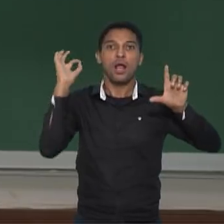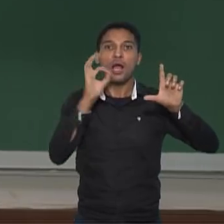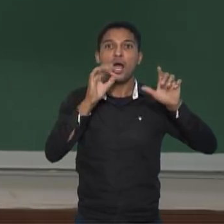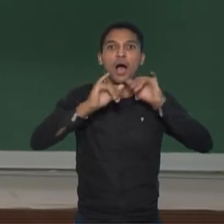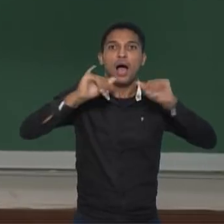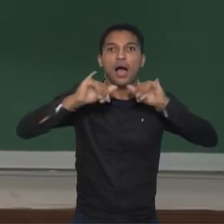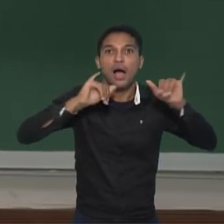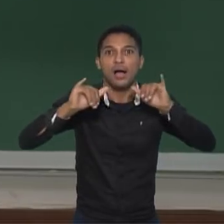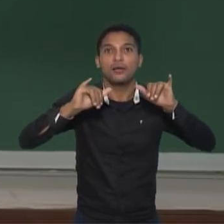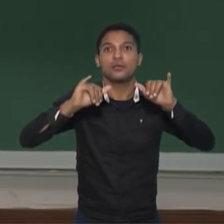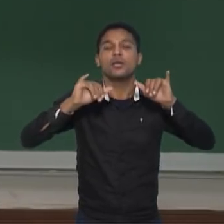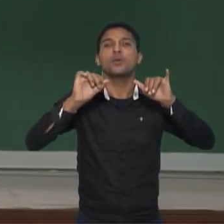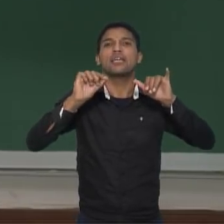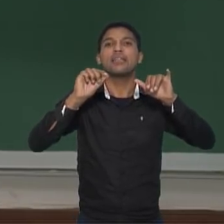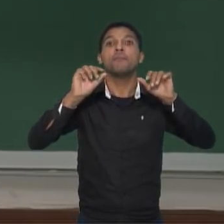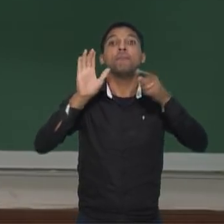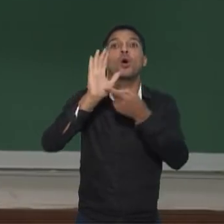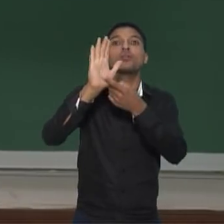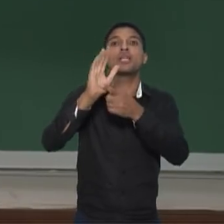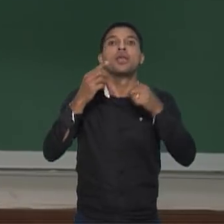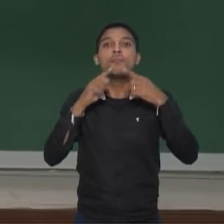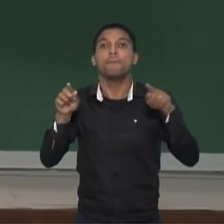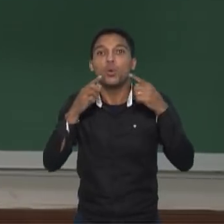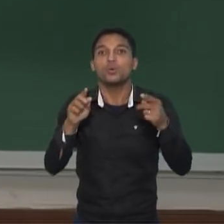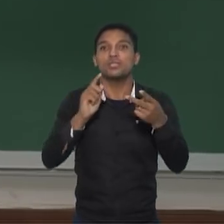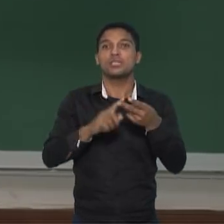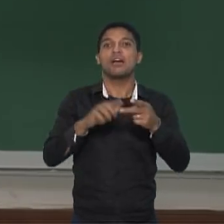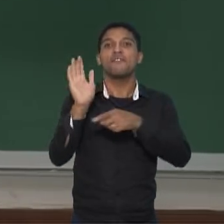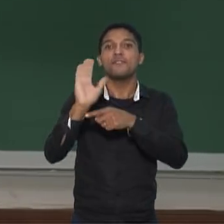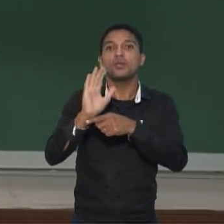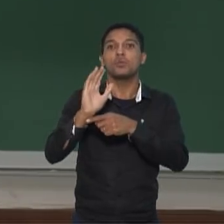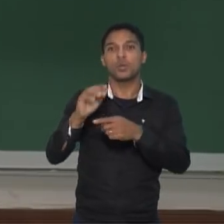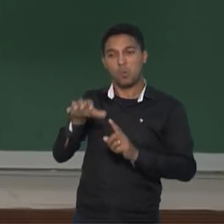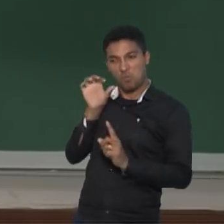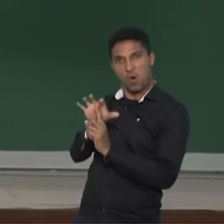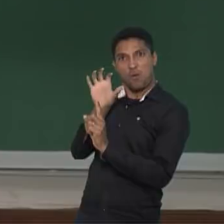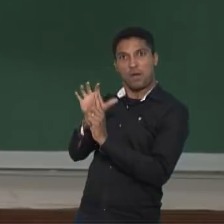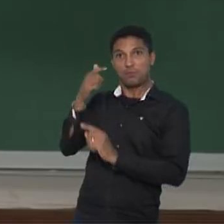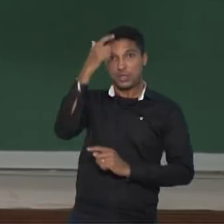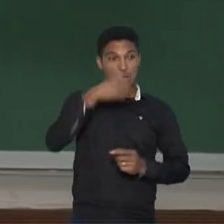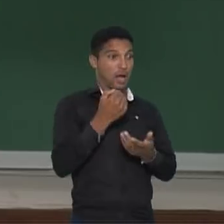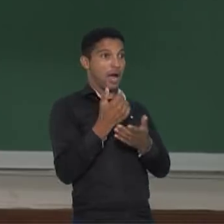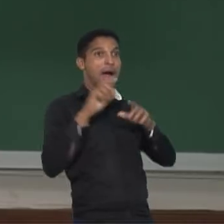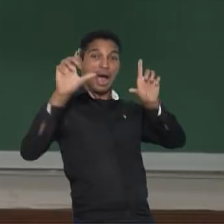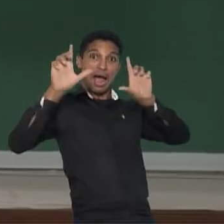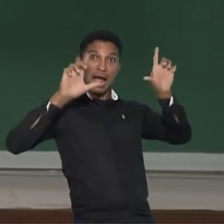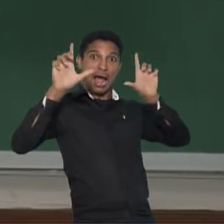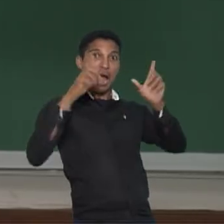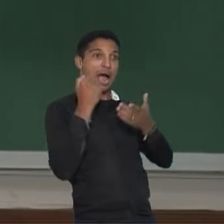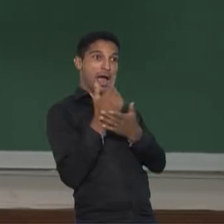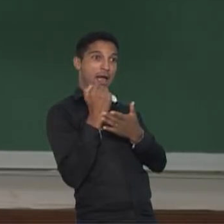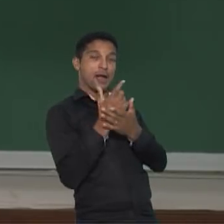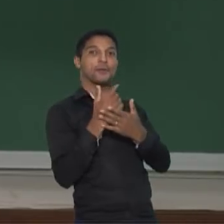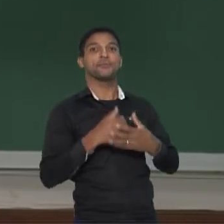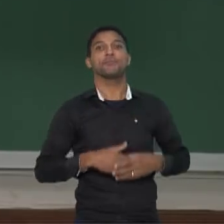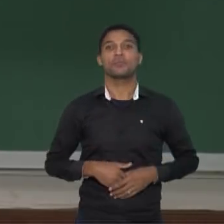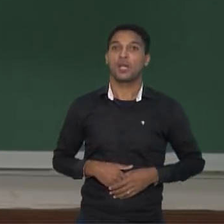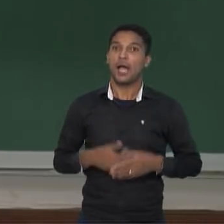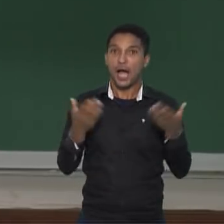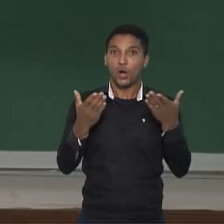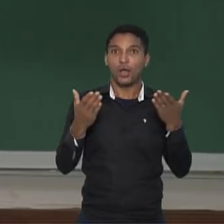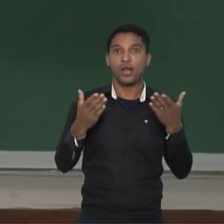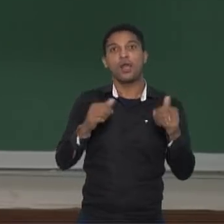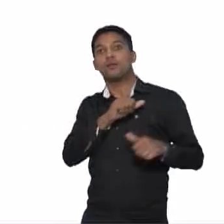os filmes que a gente assiste, é tudo feito por essa grande indústria. Então vamos lá, mudar um pouquinho de assunto,